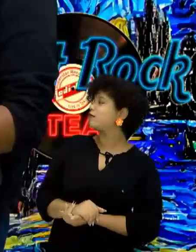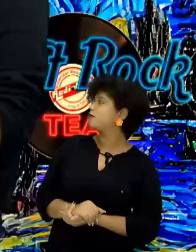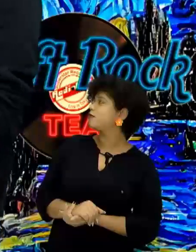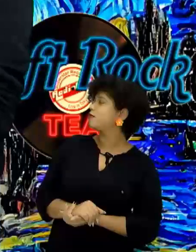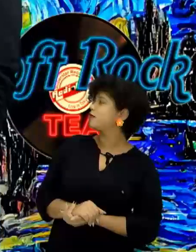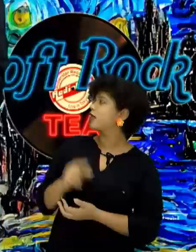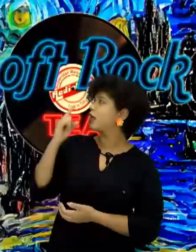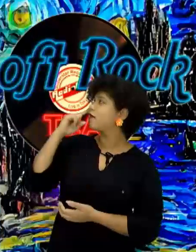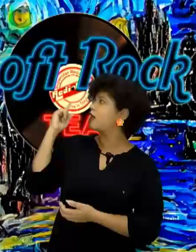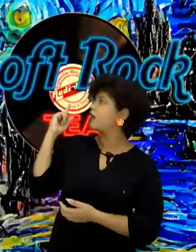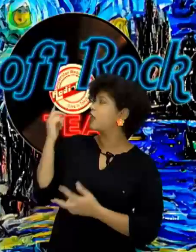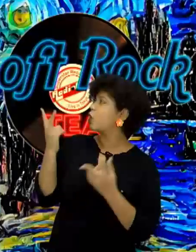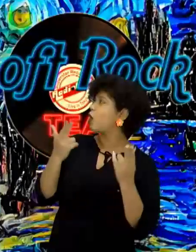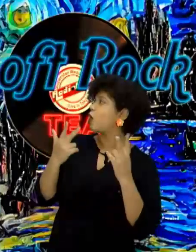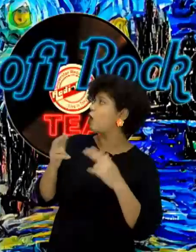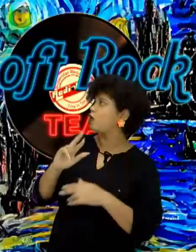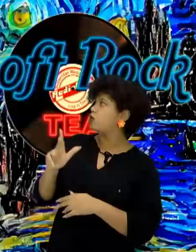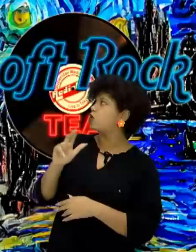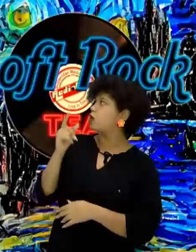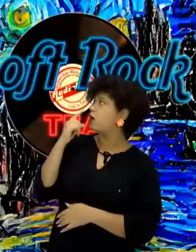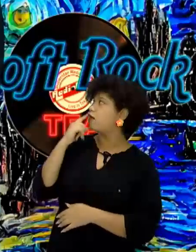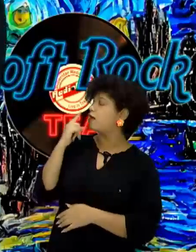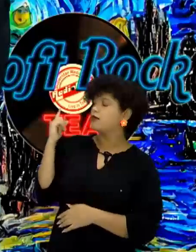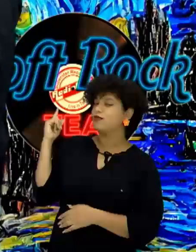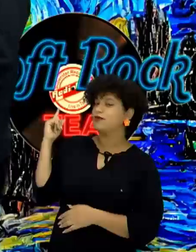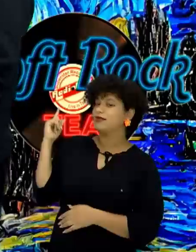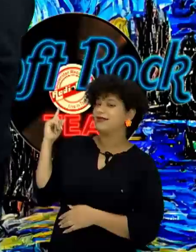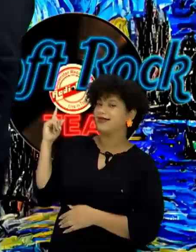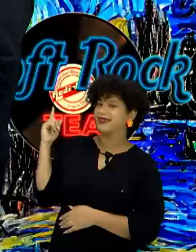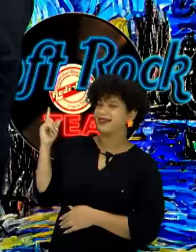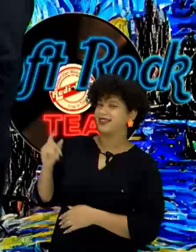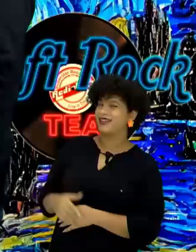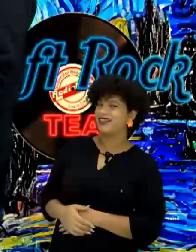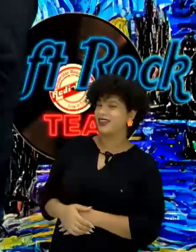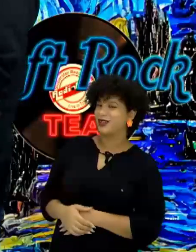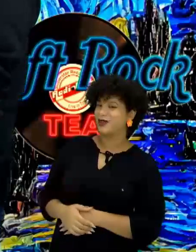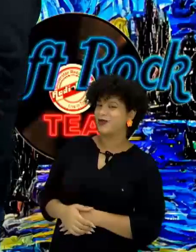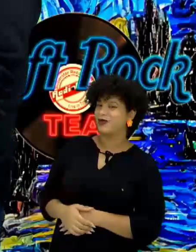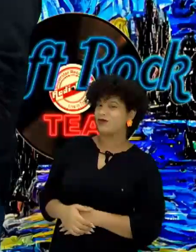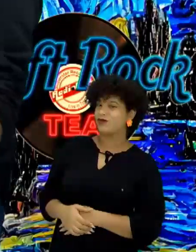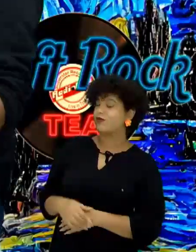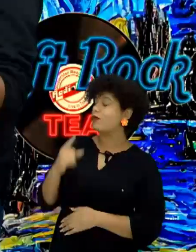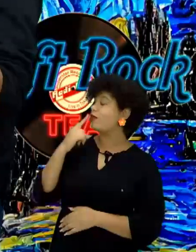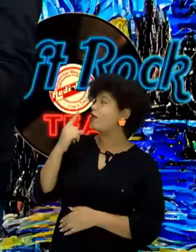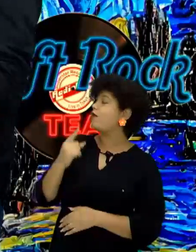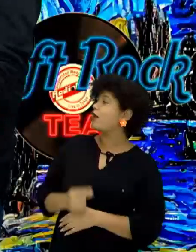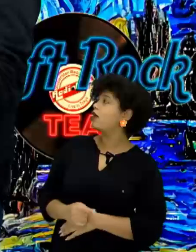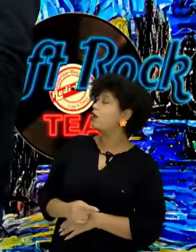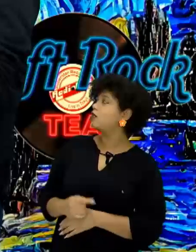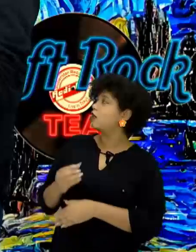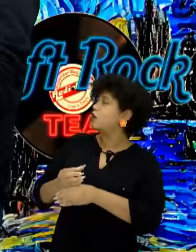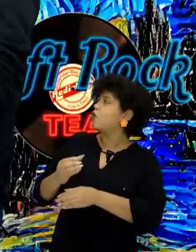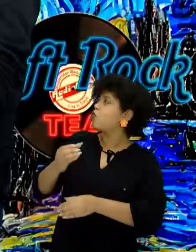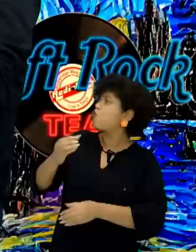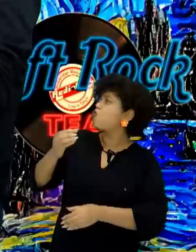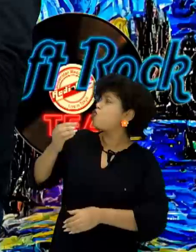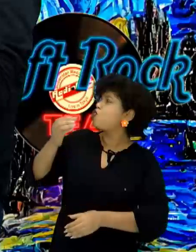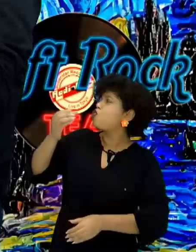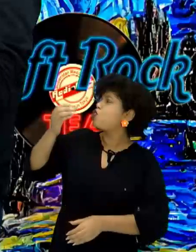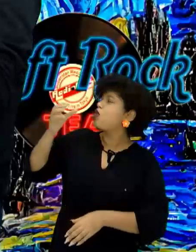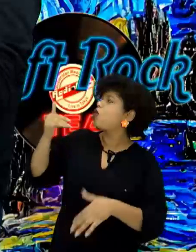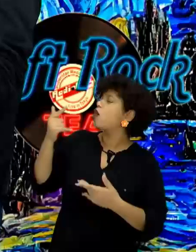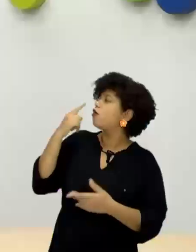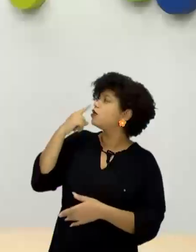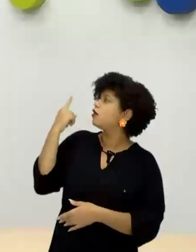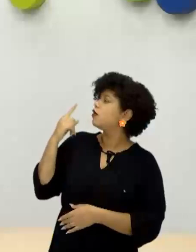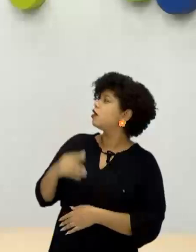dá para ver aqui, ó. Você vê que aqui, que eu tenho que apontar para cá, é aqui. Tá vendo aqui? É a torre de onde, Pro? Essa torre aqui, ó.